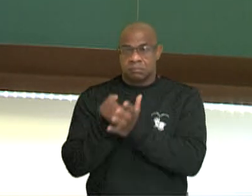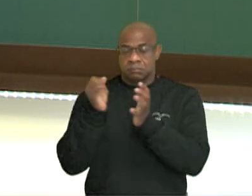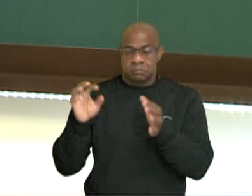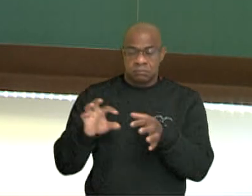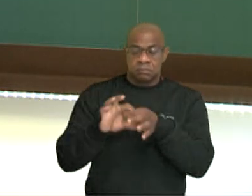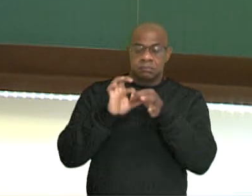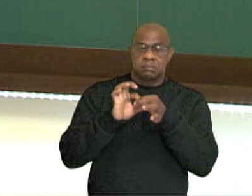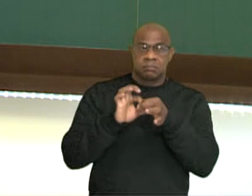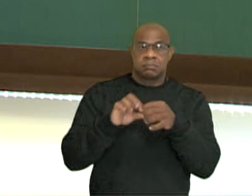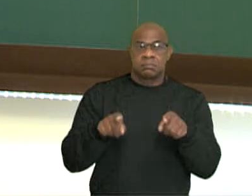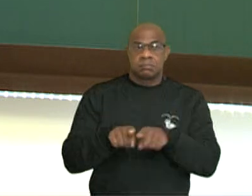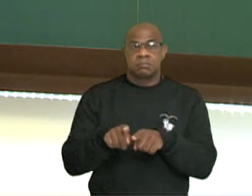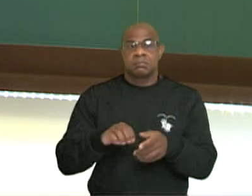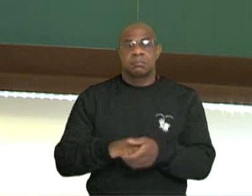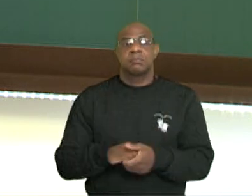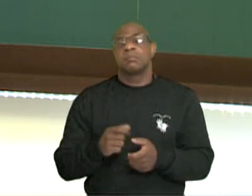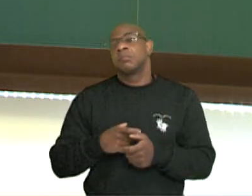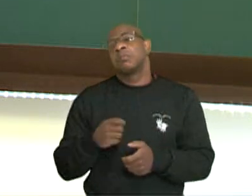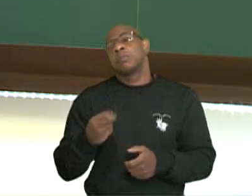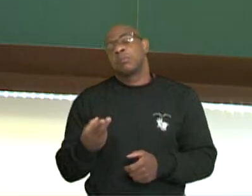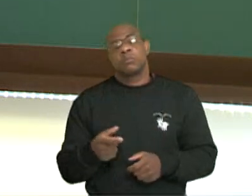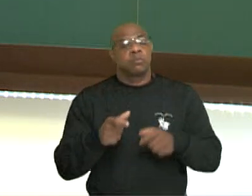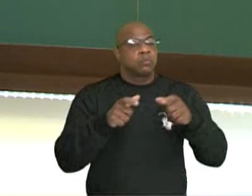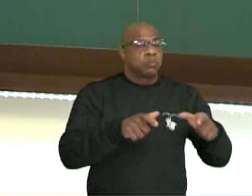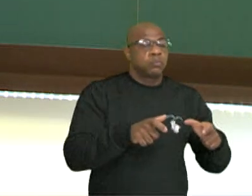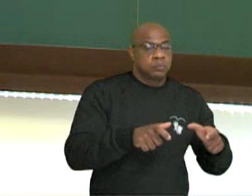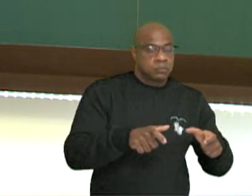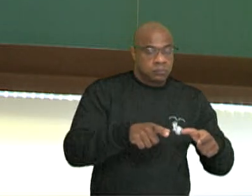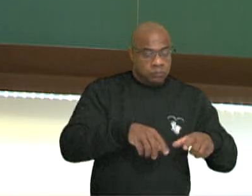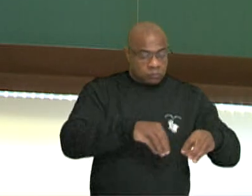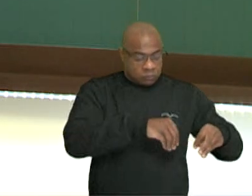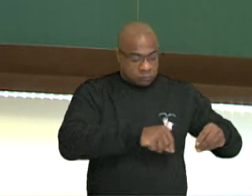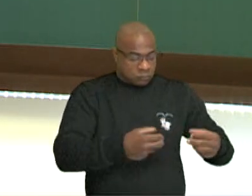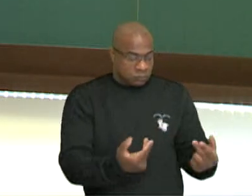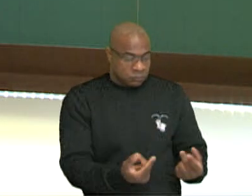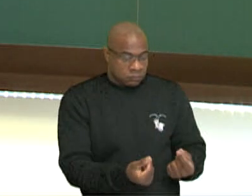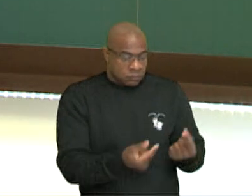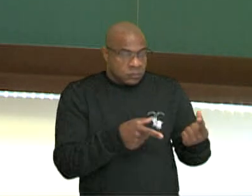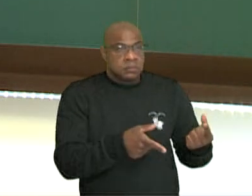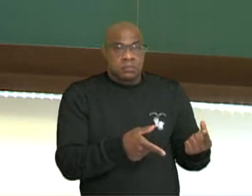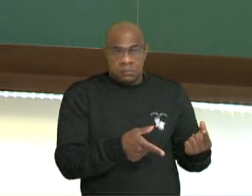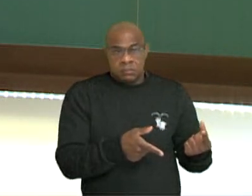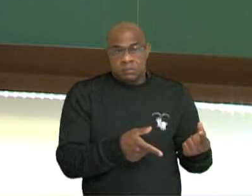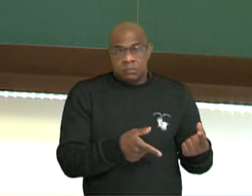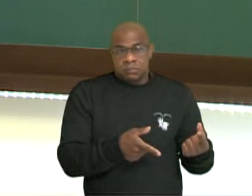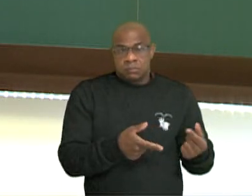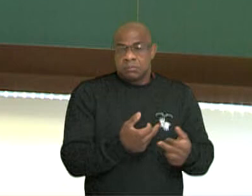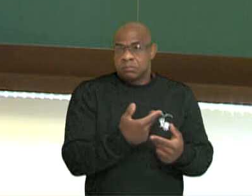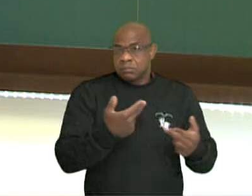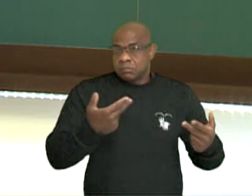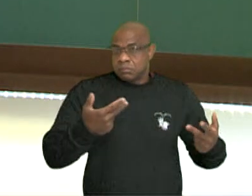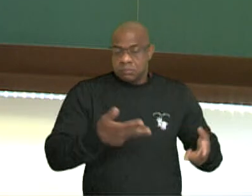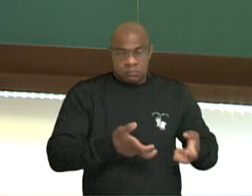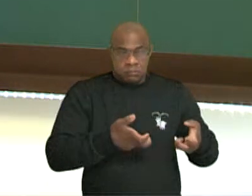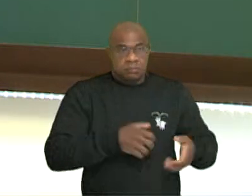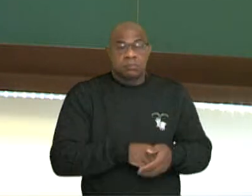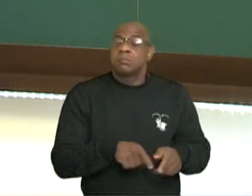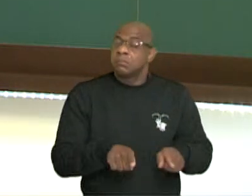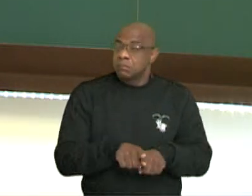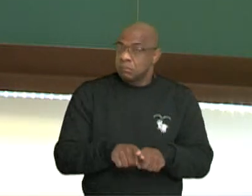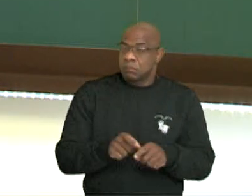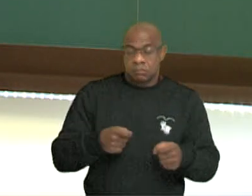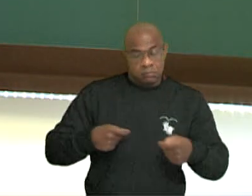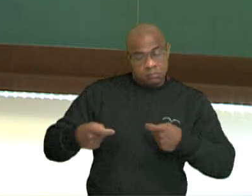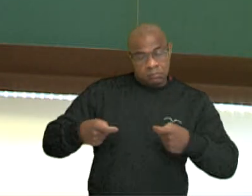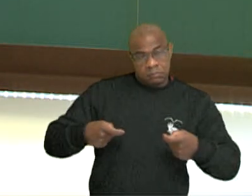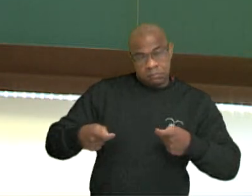ou territórios ricos em recursos naturais. Então um poderia ceder o território ao outro, né? Ou poderia ser alianças de guerra